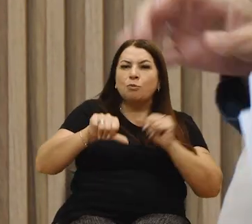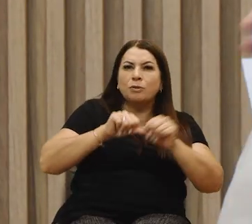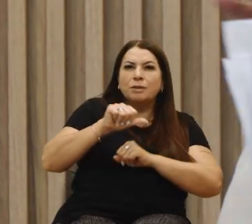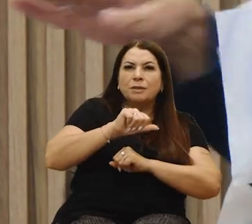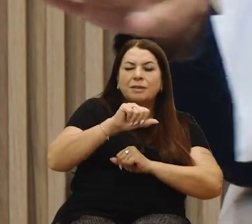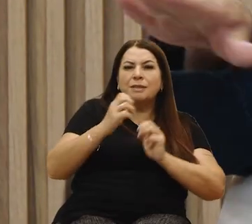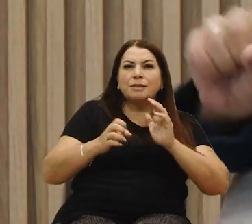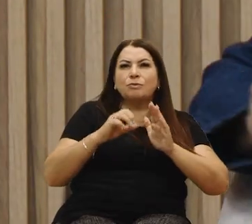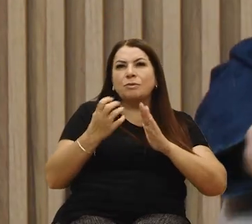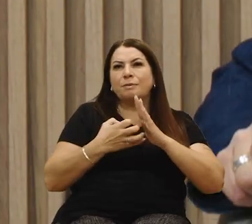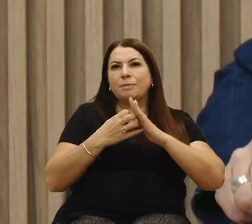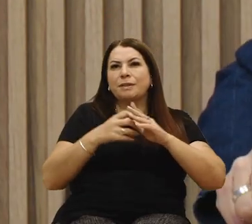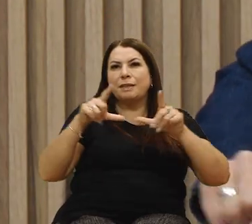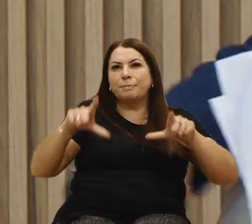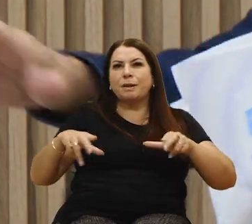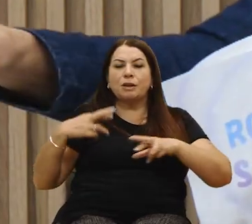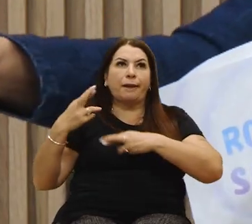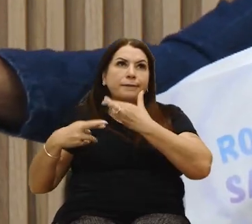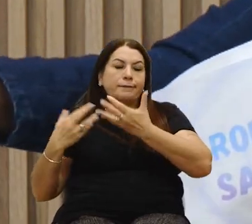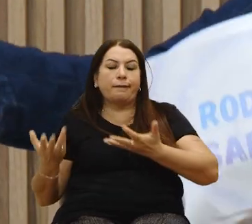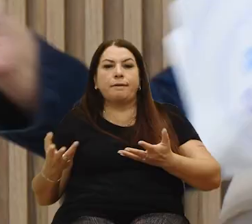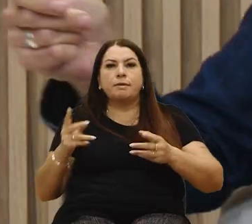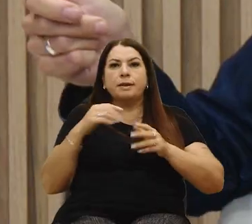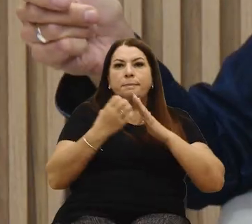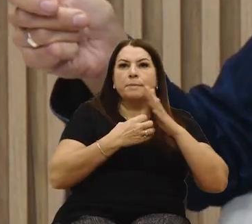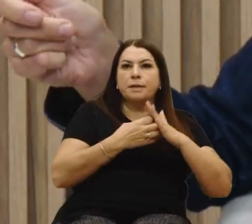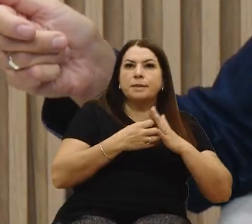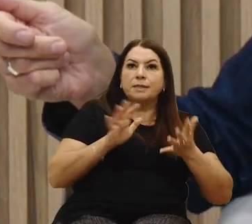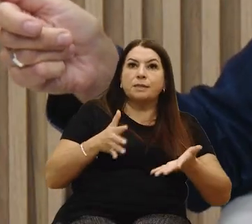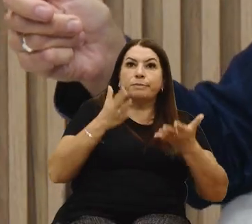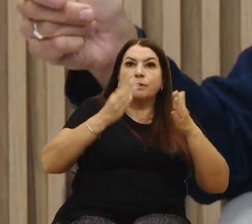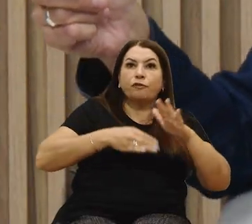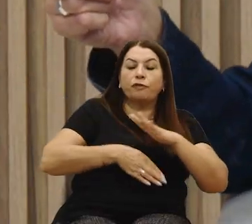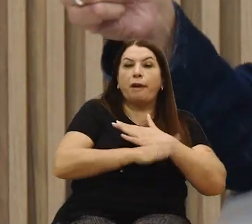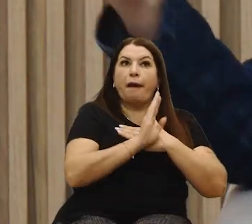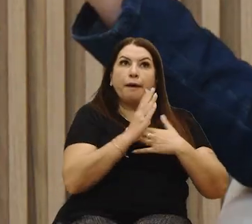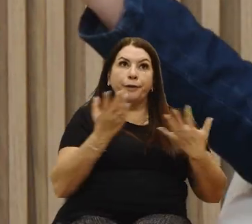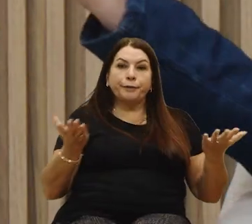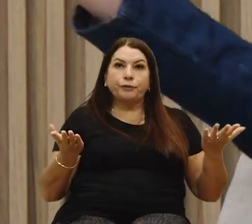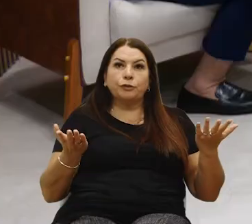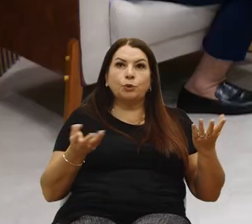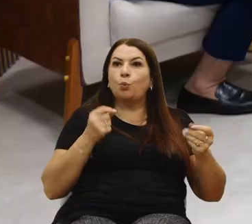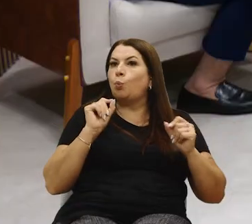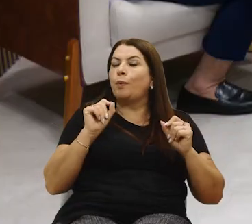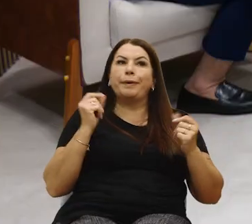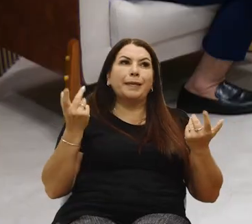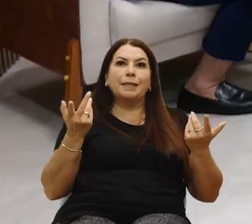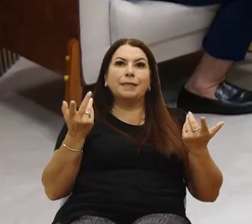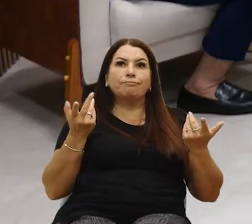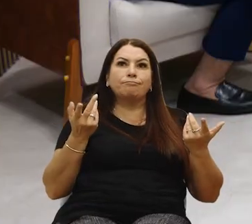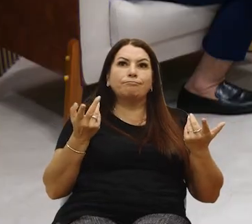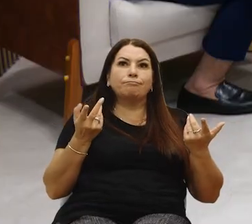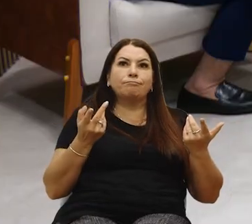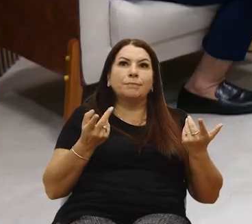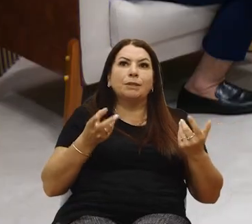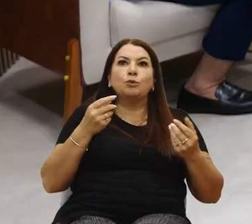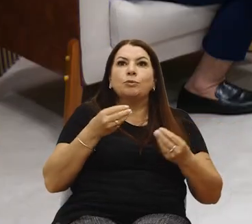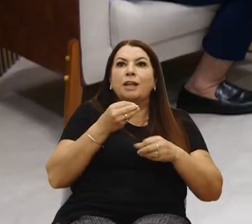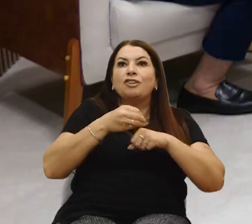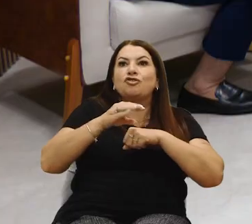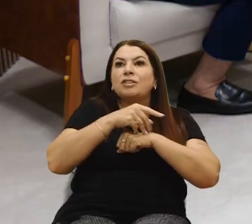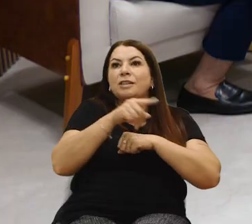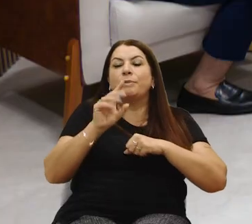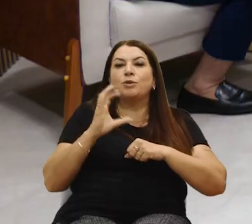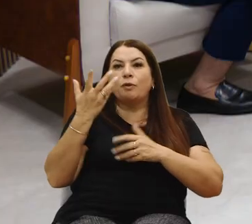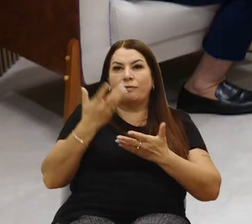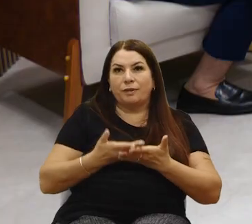empresas que têm espaços de lazer, tem empresas que estimulam viagens que tu traz de receita para resolver isso,